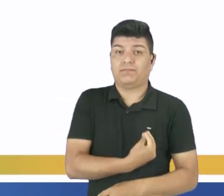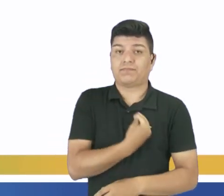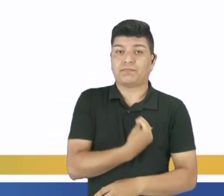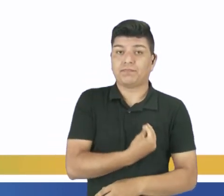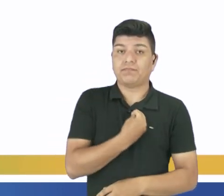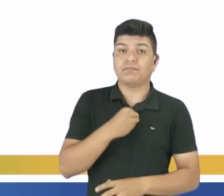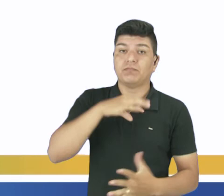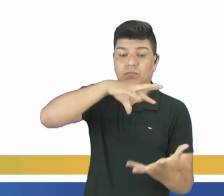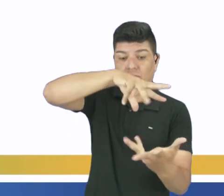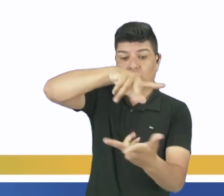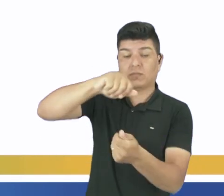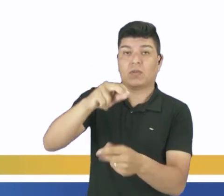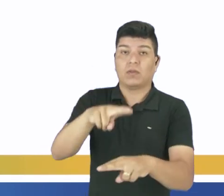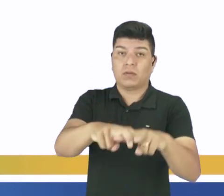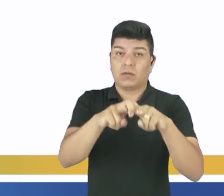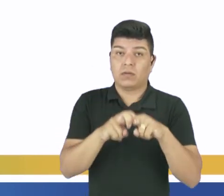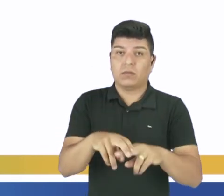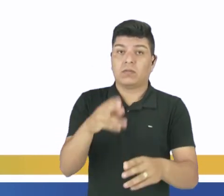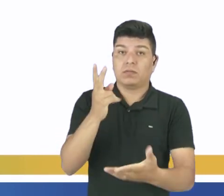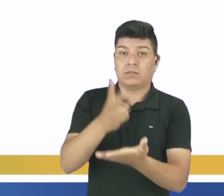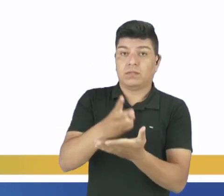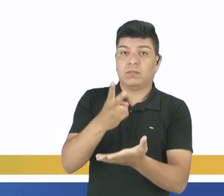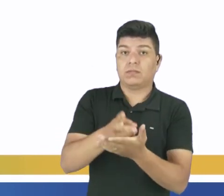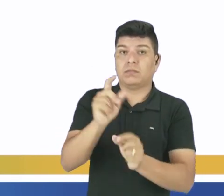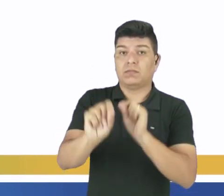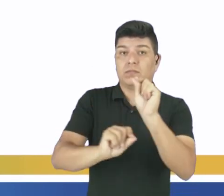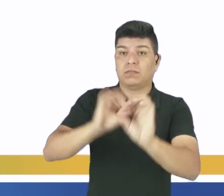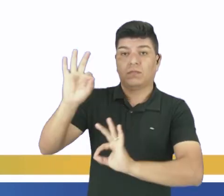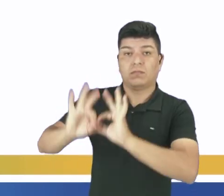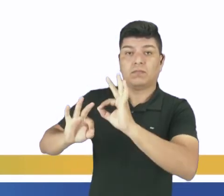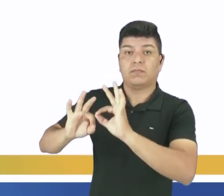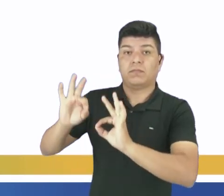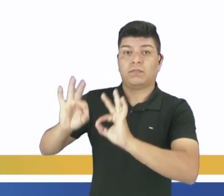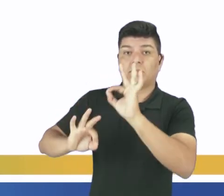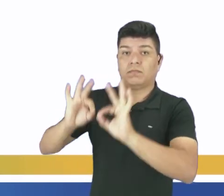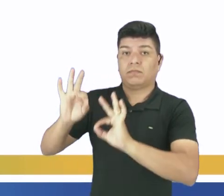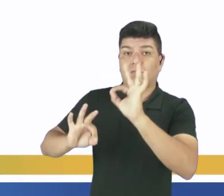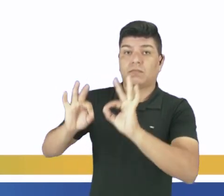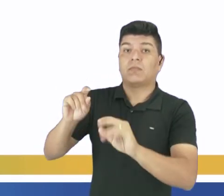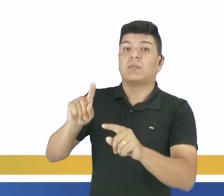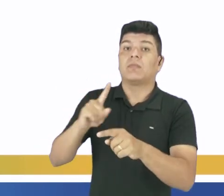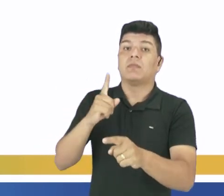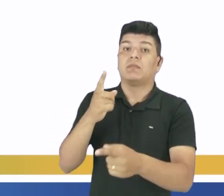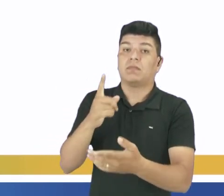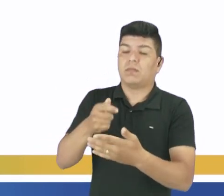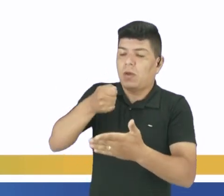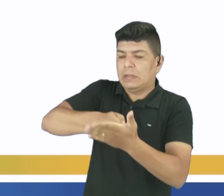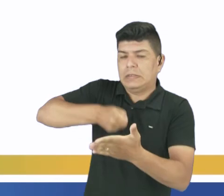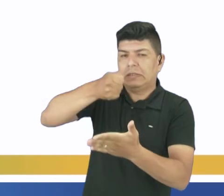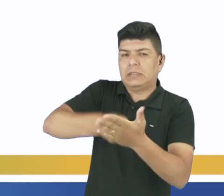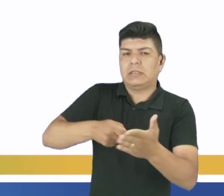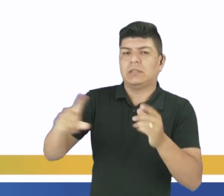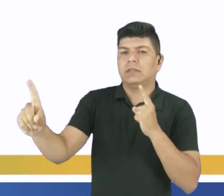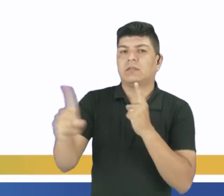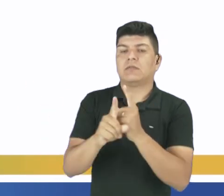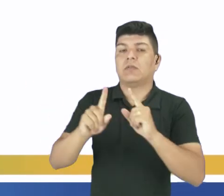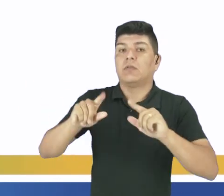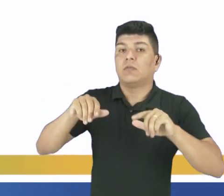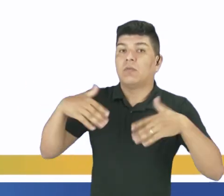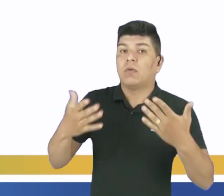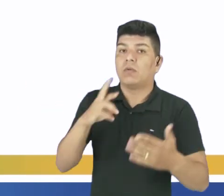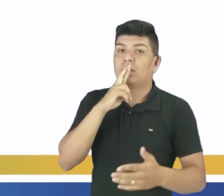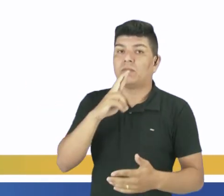sobrevivência da humanidade. Por isso, cada vez mais, os organismos multilaterais têm se esforçado para encontrar